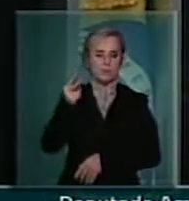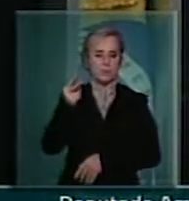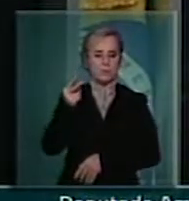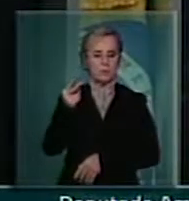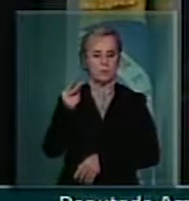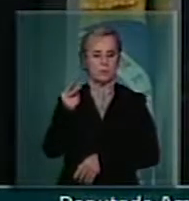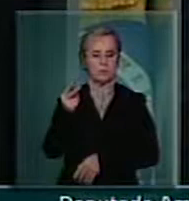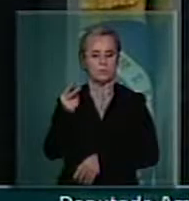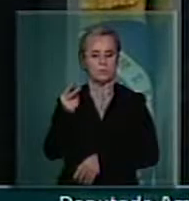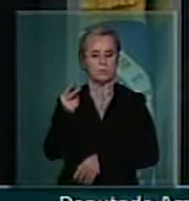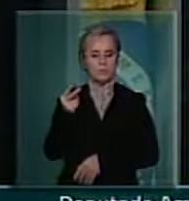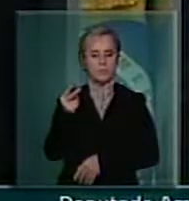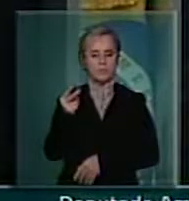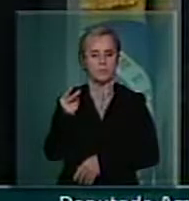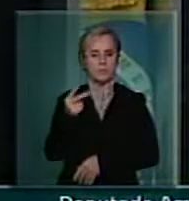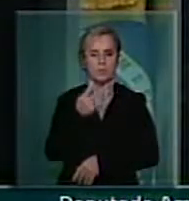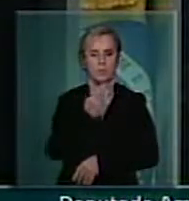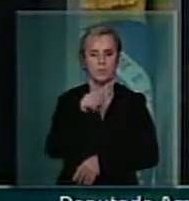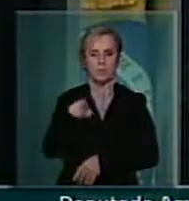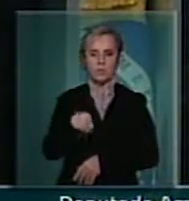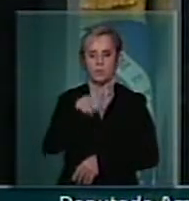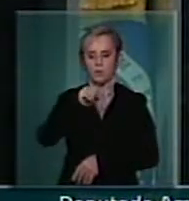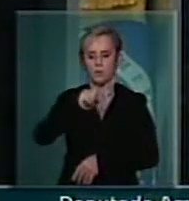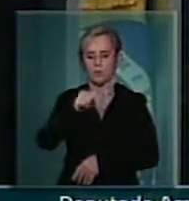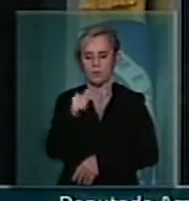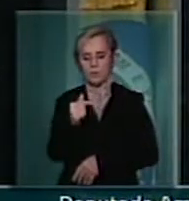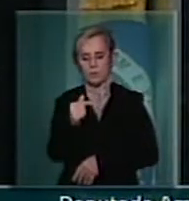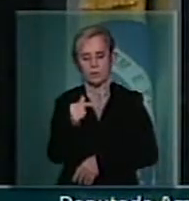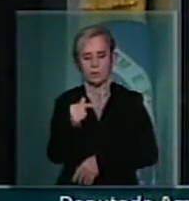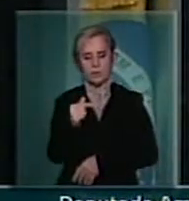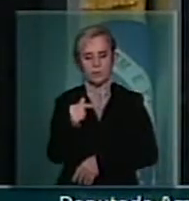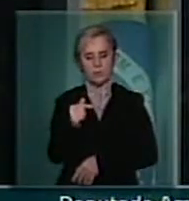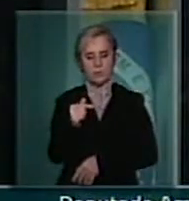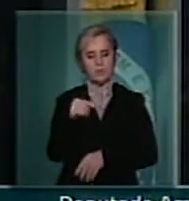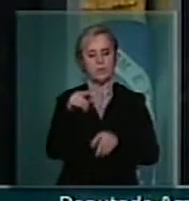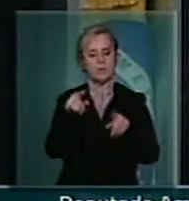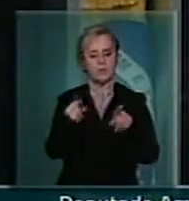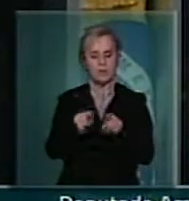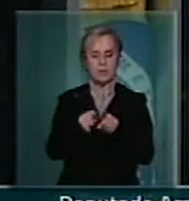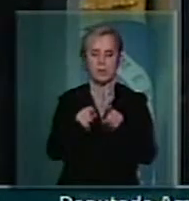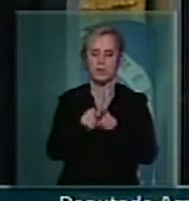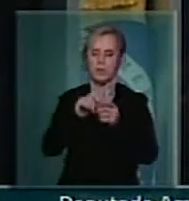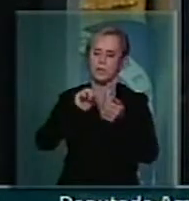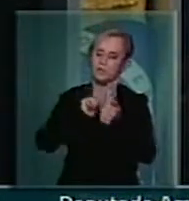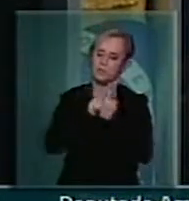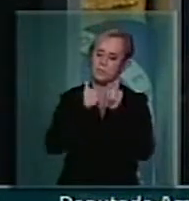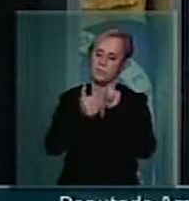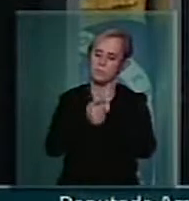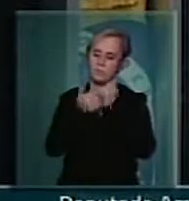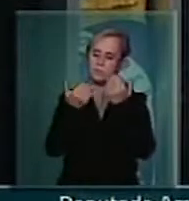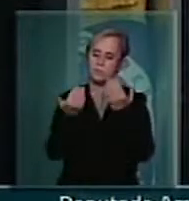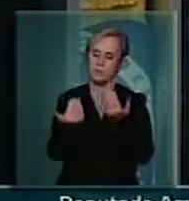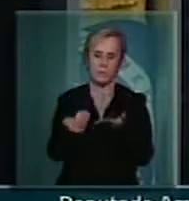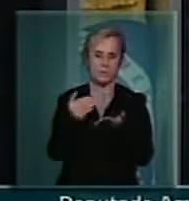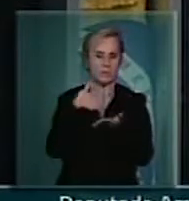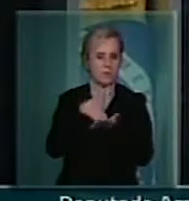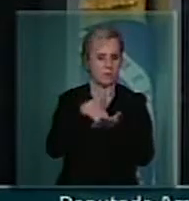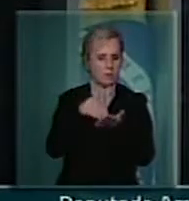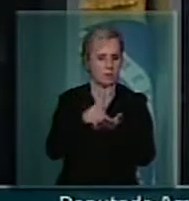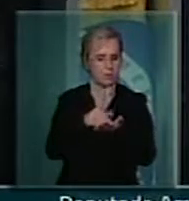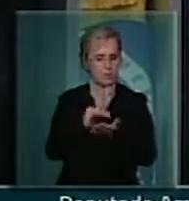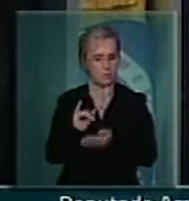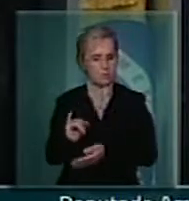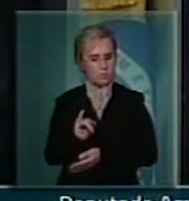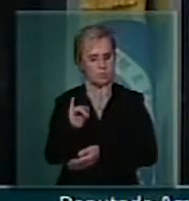1,67, aliás, para 1,87. Mesmo considerando esse aumento importante,